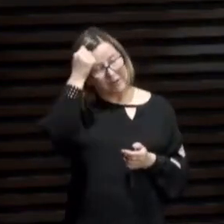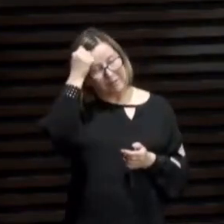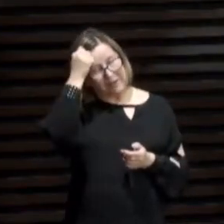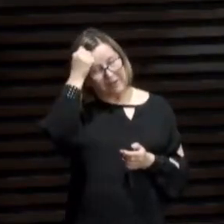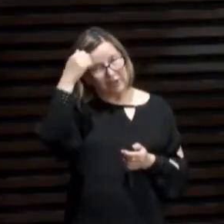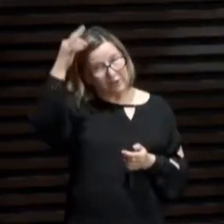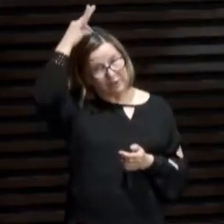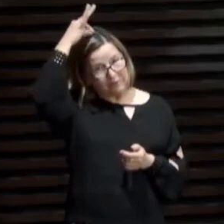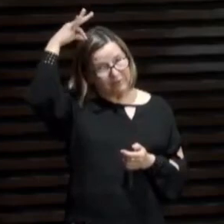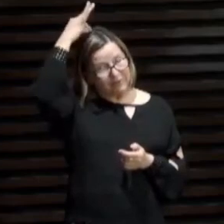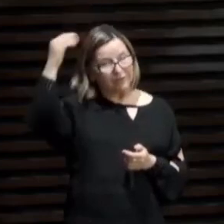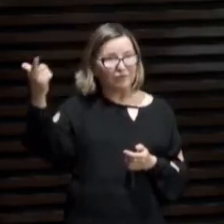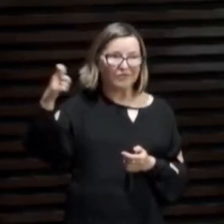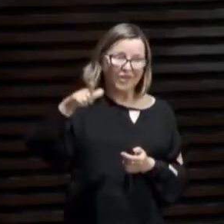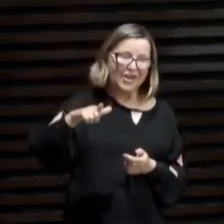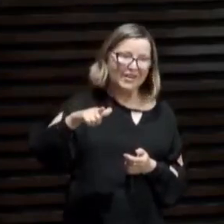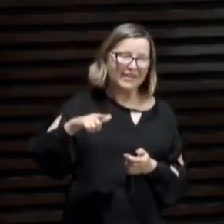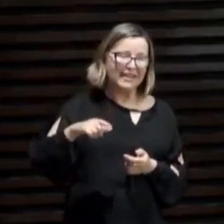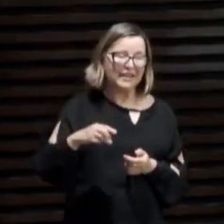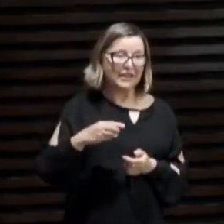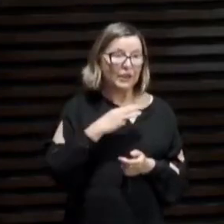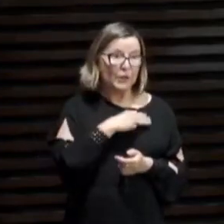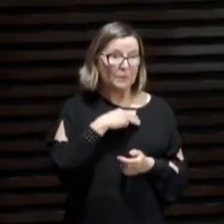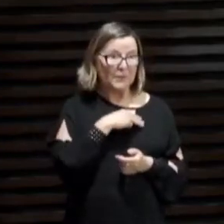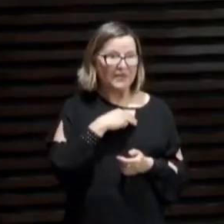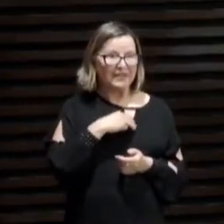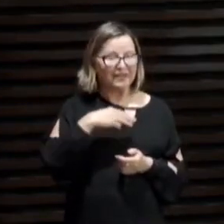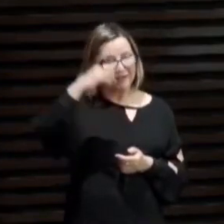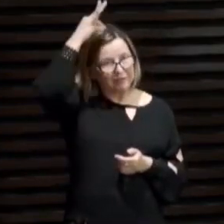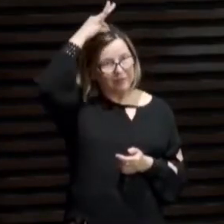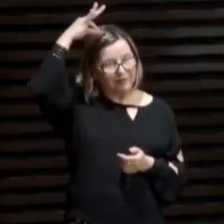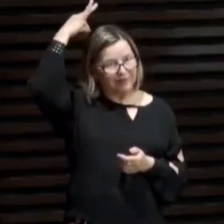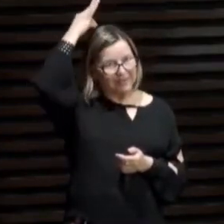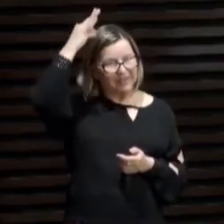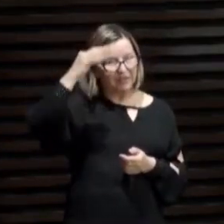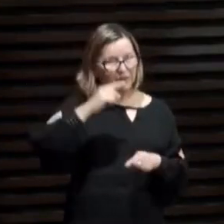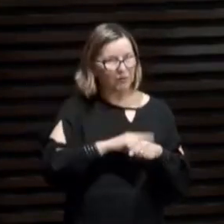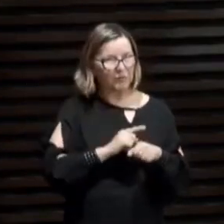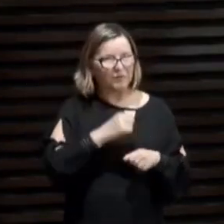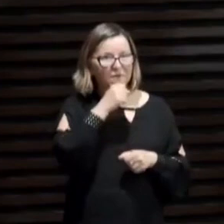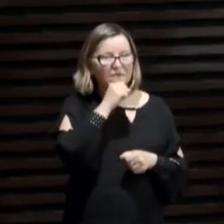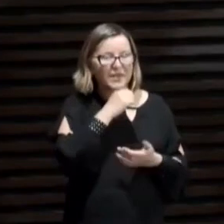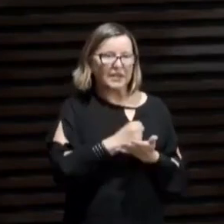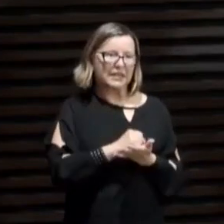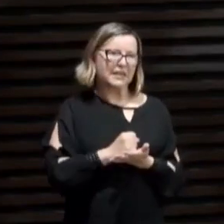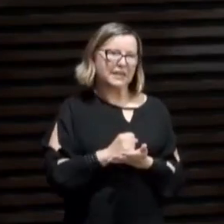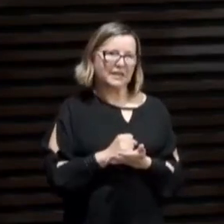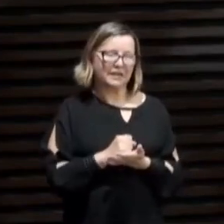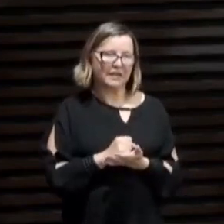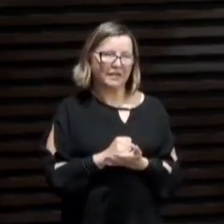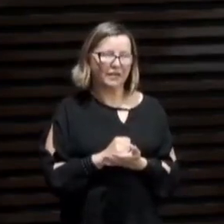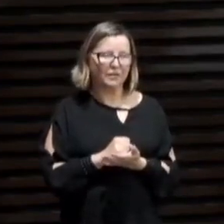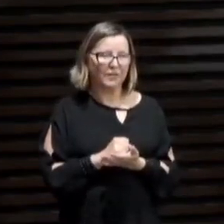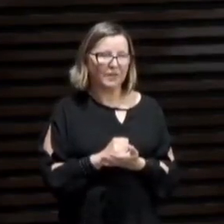O ministério do Espírito Santo no Velho Testamento, ele é descrito, não é descrito em grandes detalhes. Mas